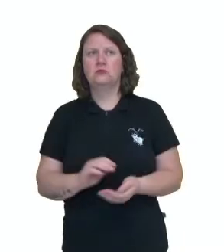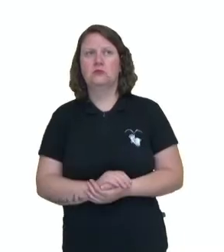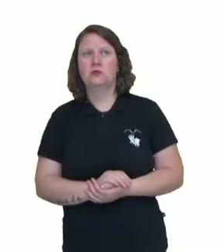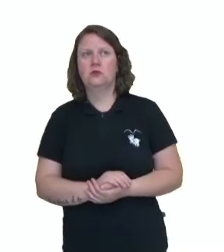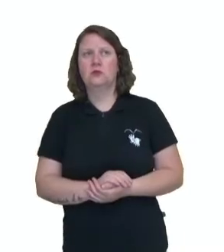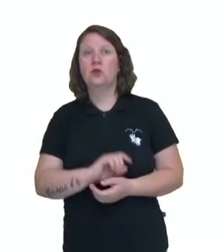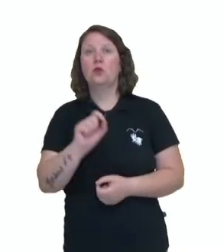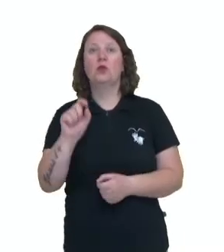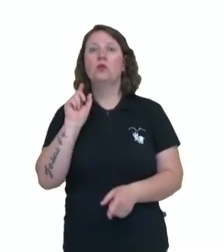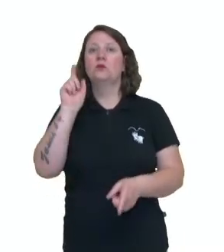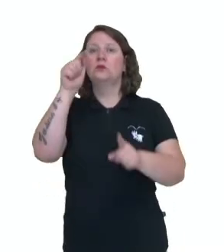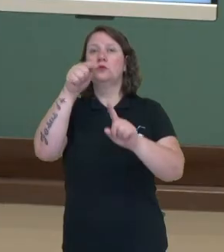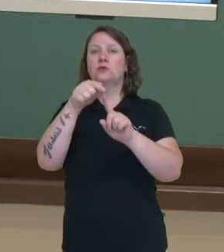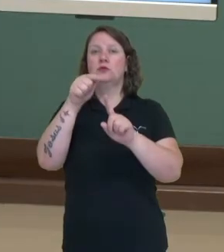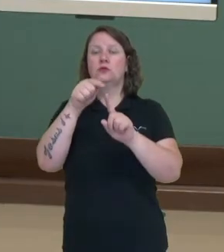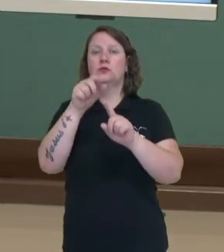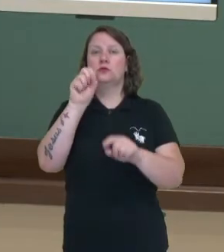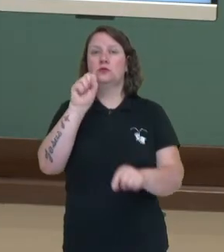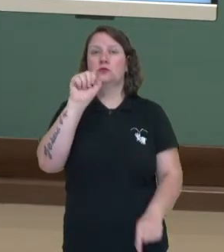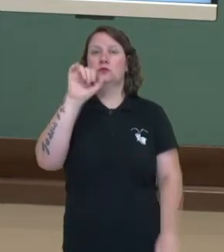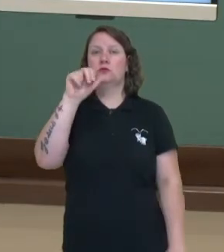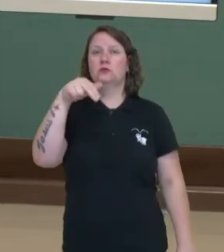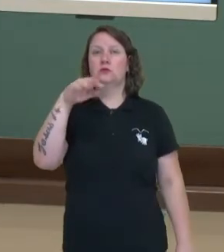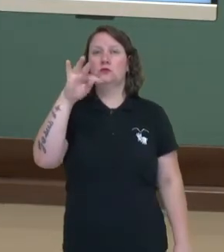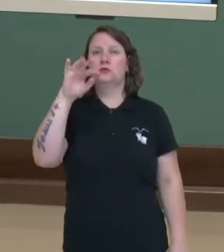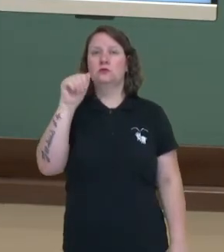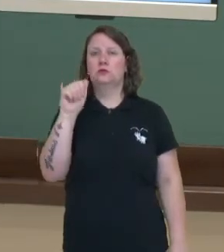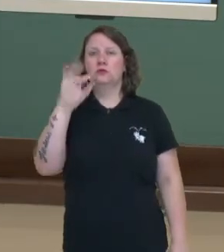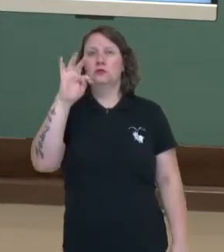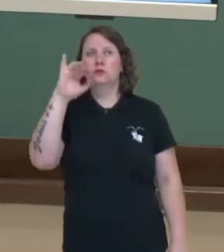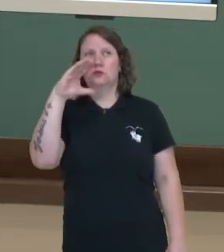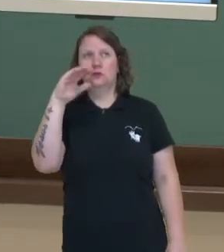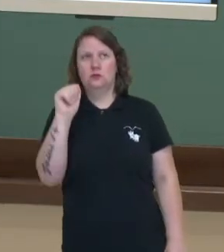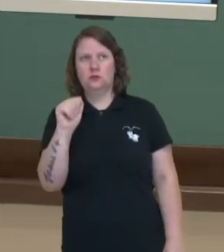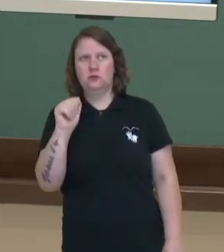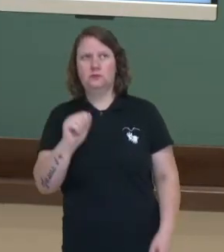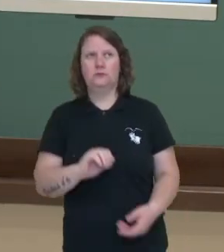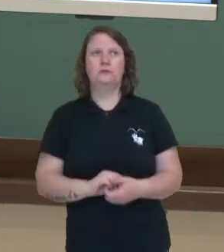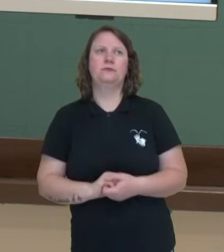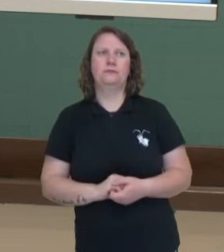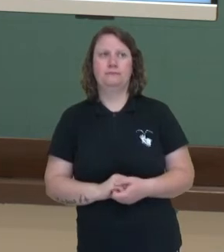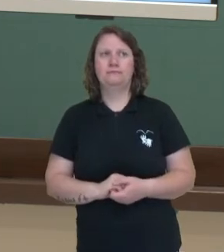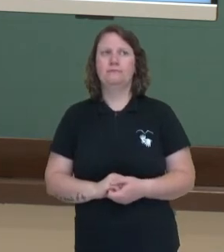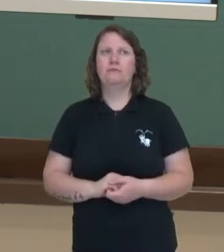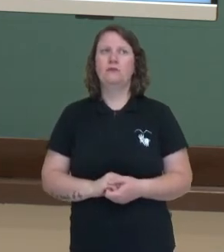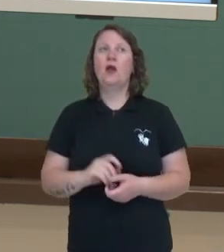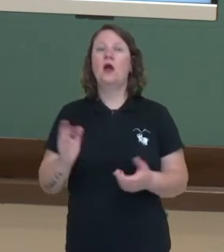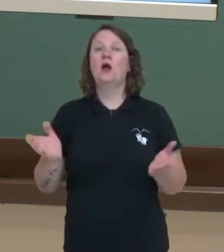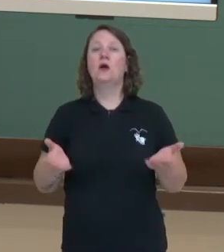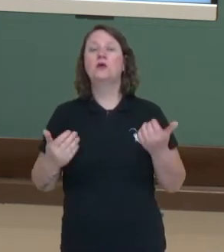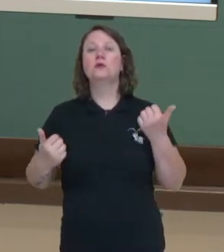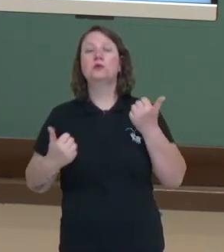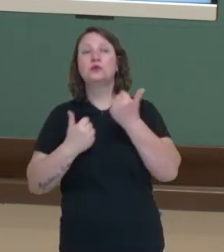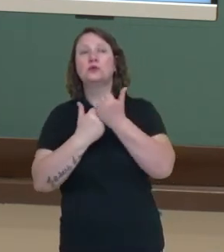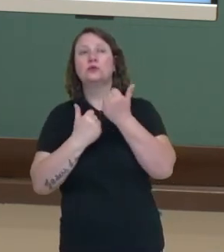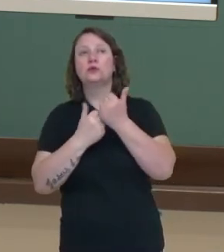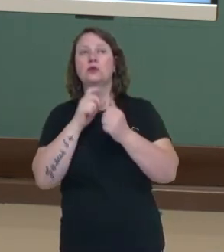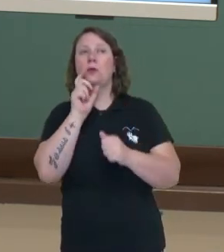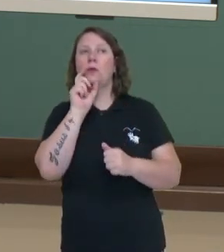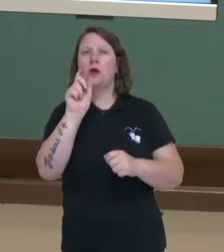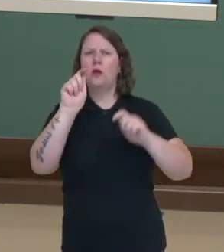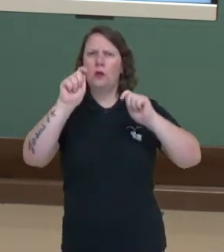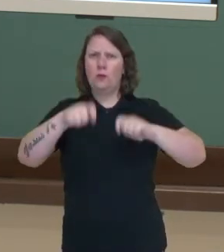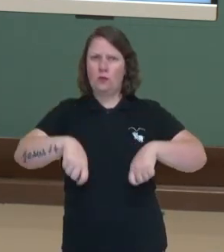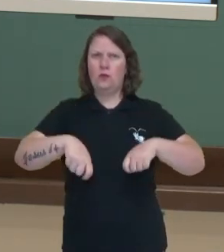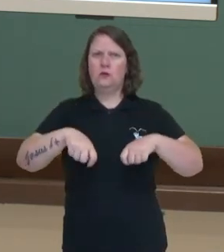qual função sintática nessa frase, nessa oração? E no lugar dessa palavra, pode-se encaixar